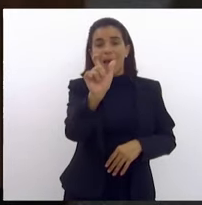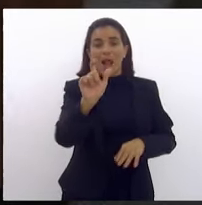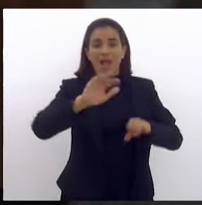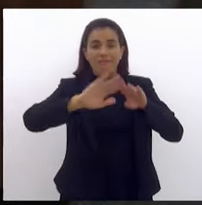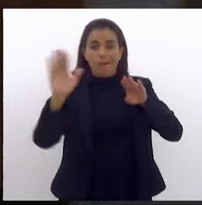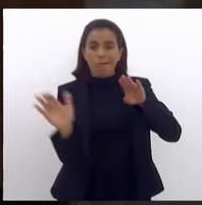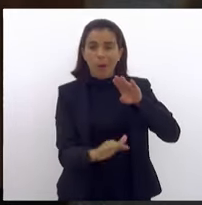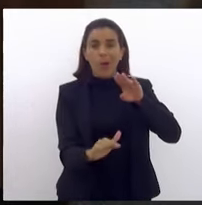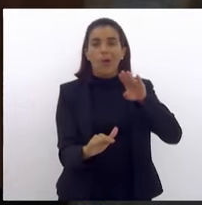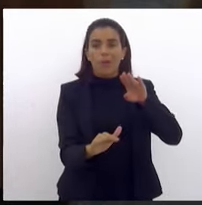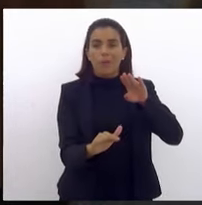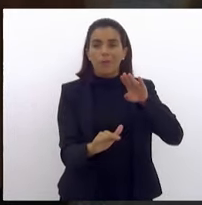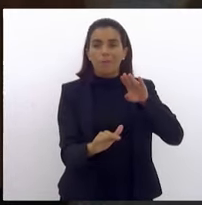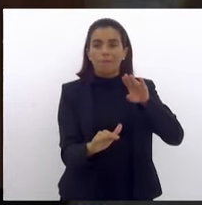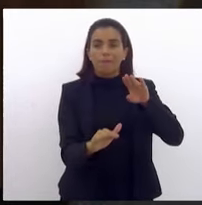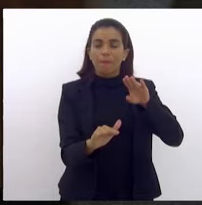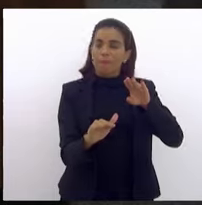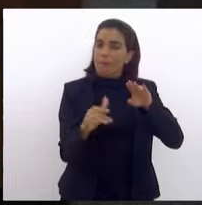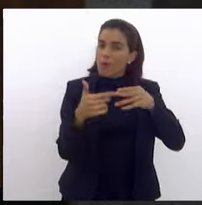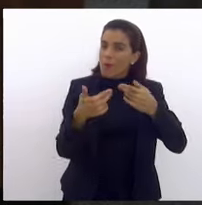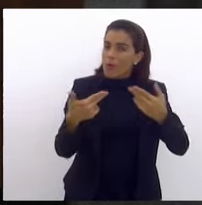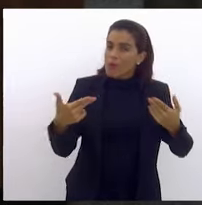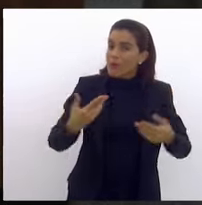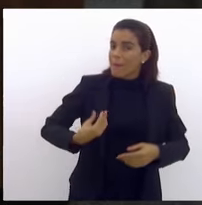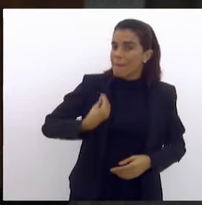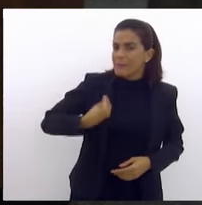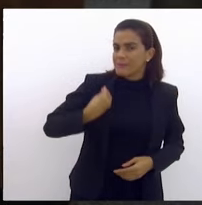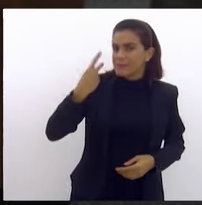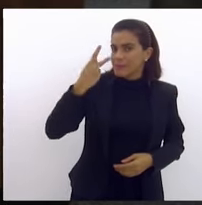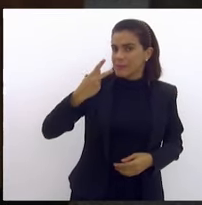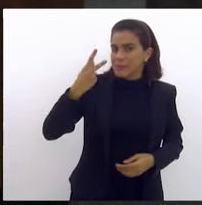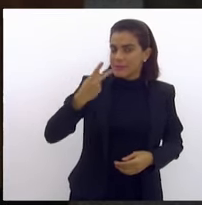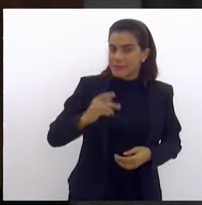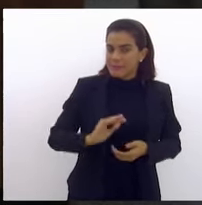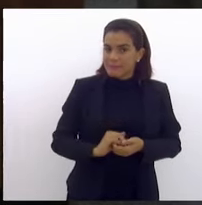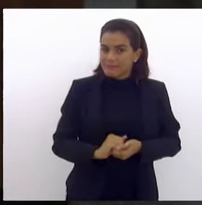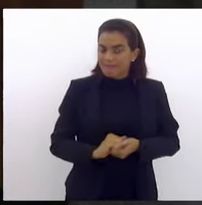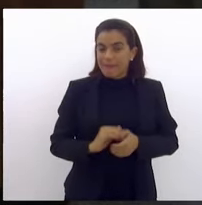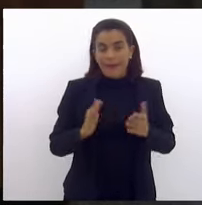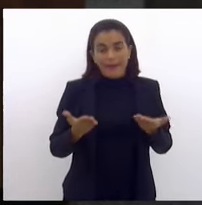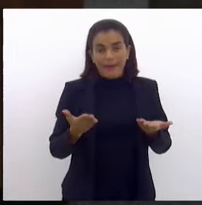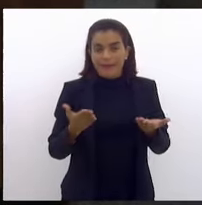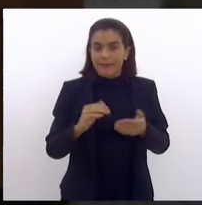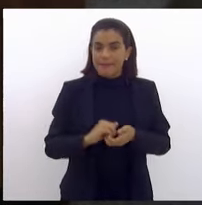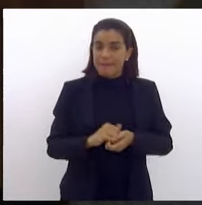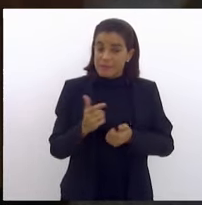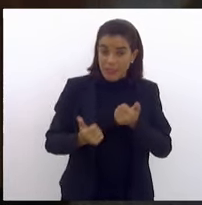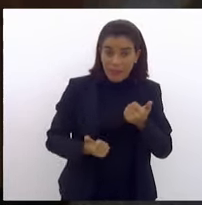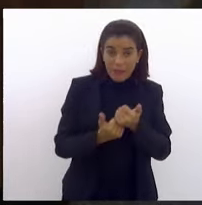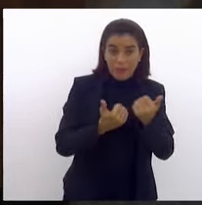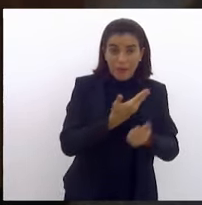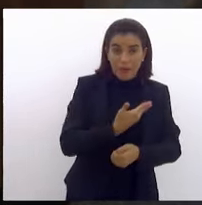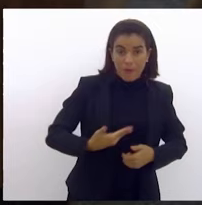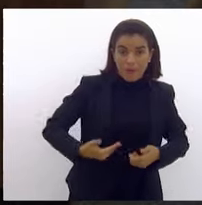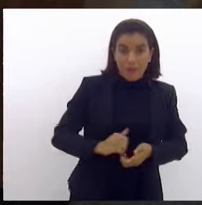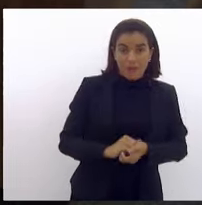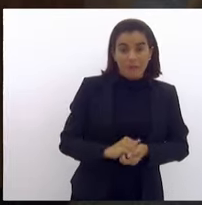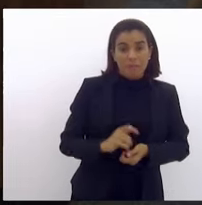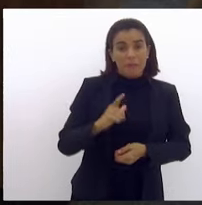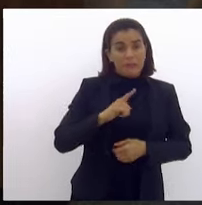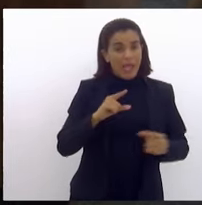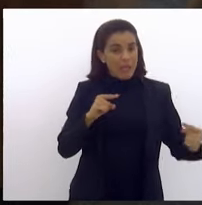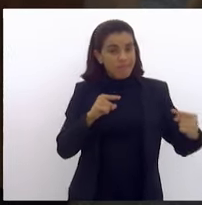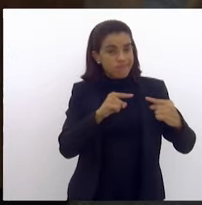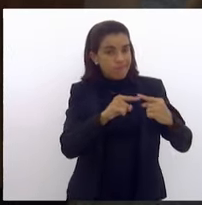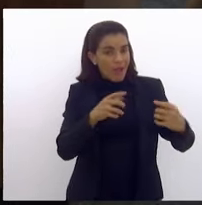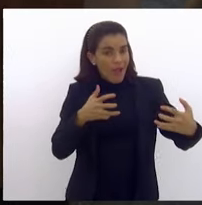pejorativamente o que é participação política. É isso, você apoia um governo, tem